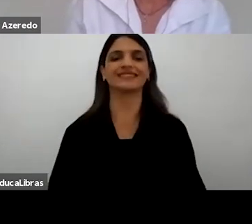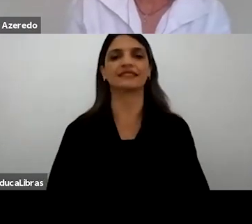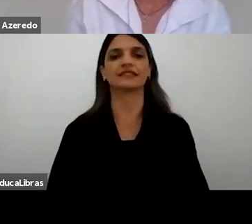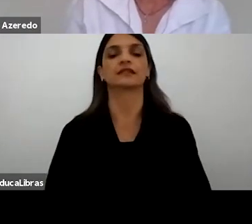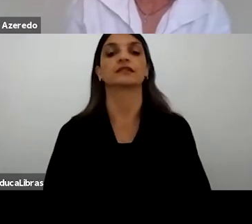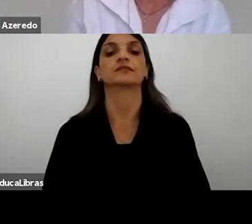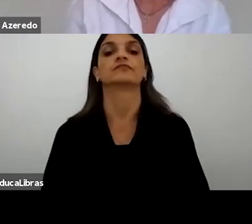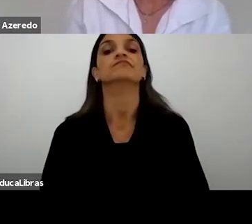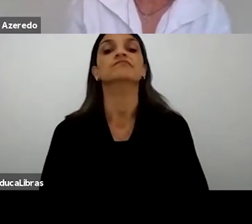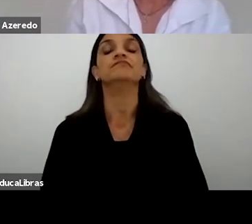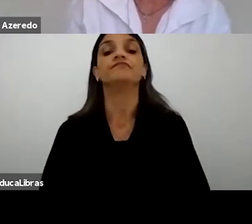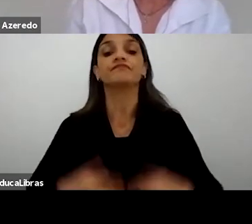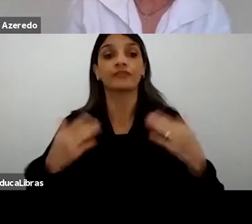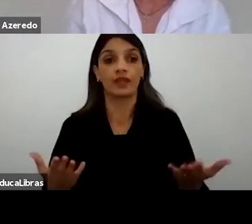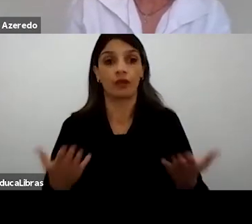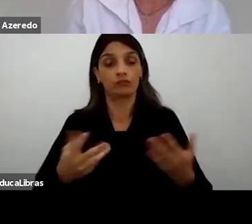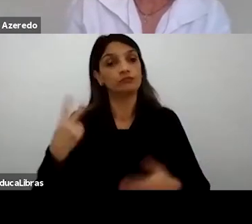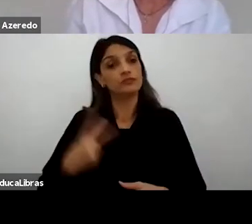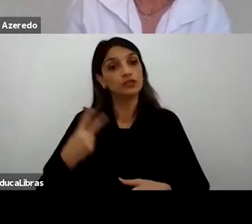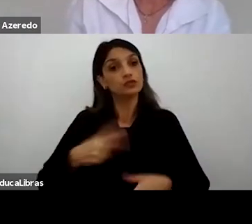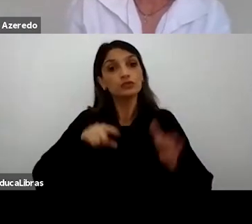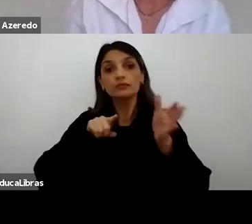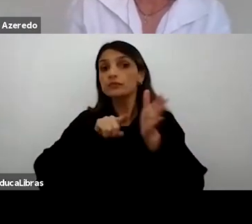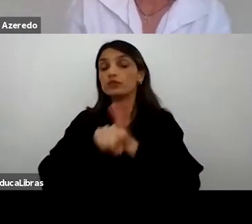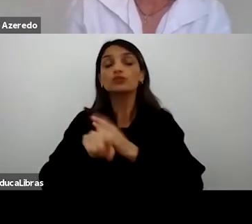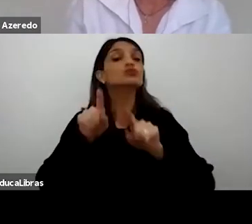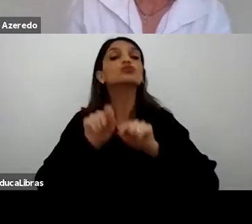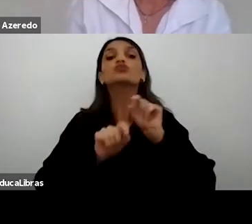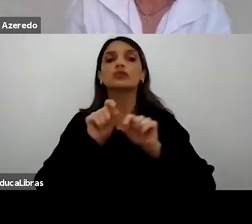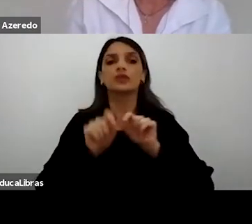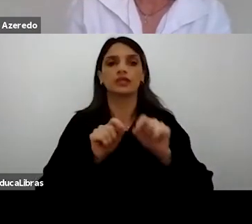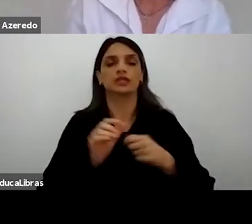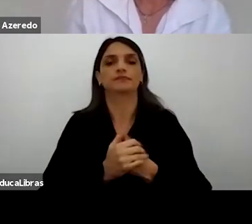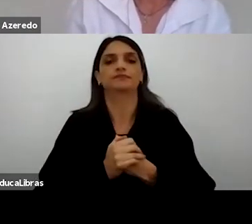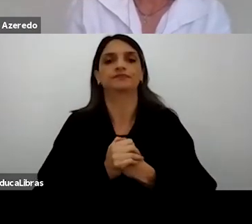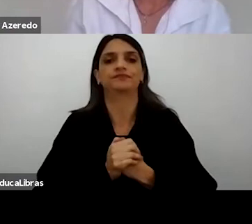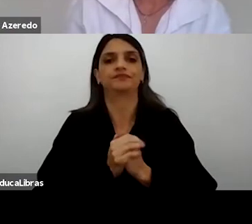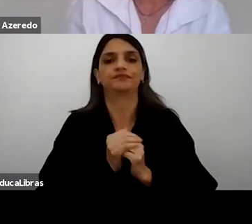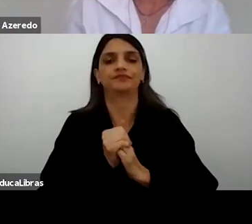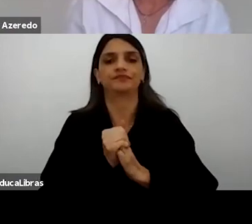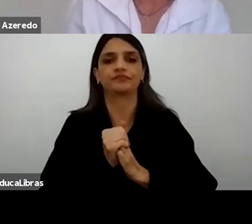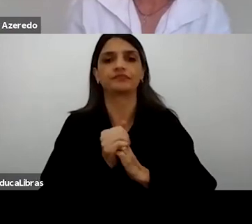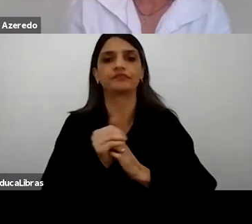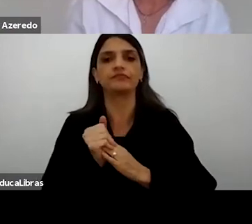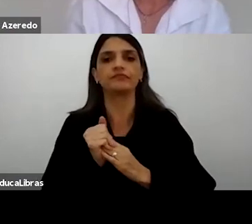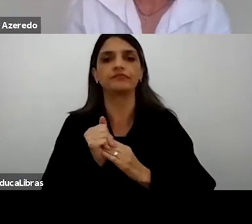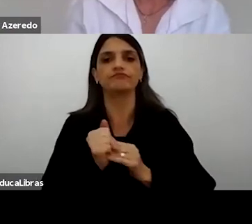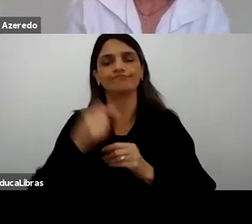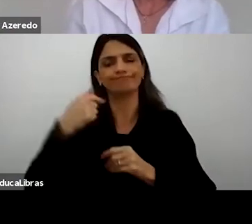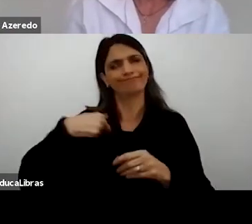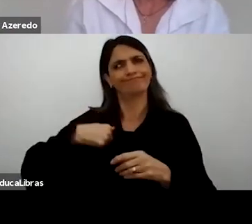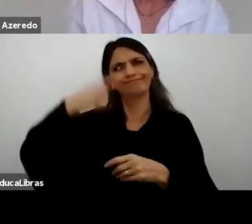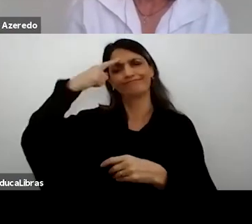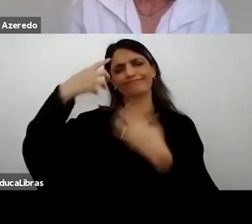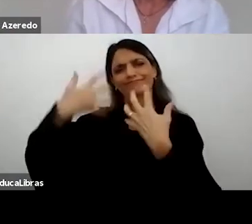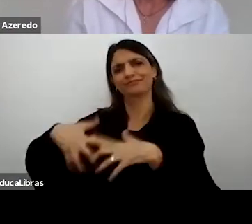a minha segunda pergunta para vocês, ela vem de um lugar das minhas reflexões, assim, né?